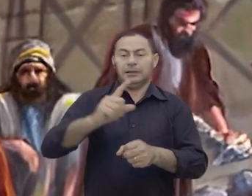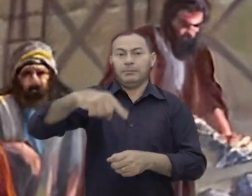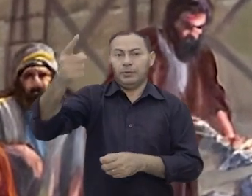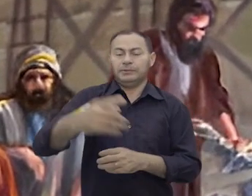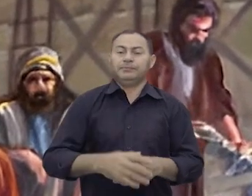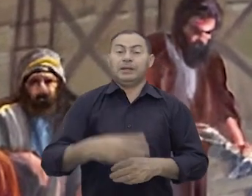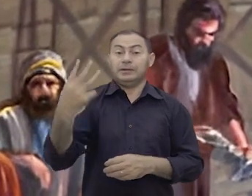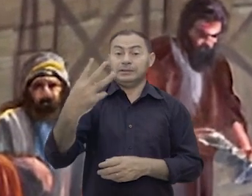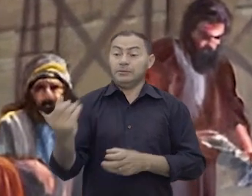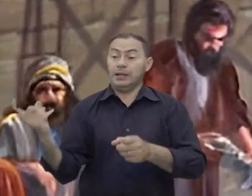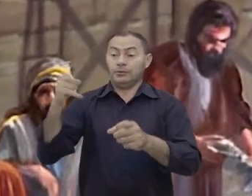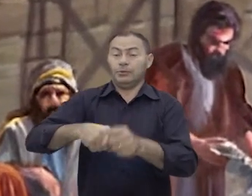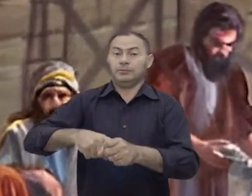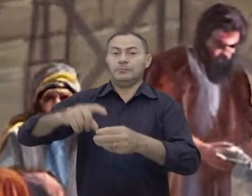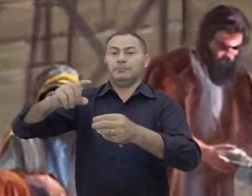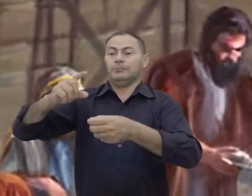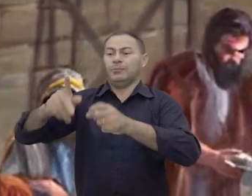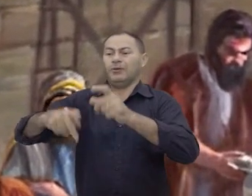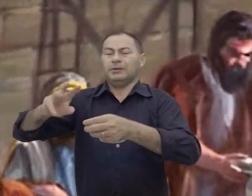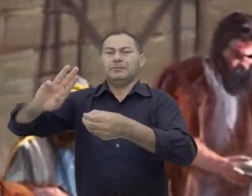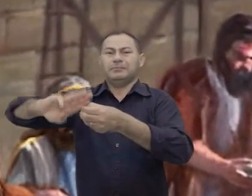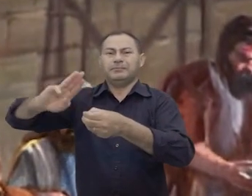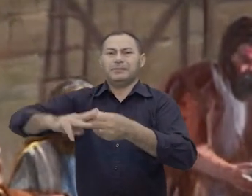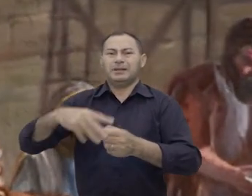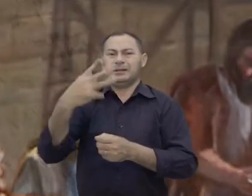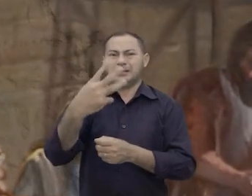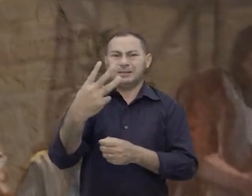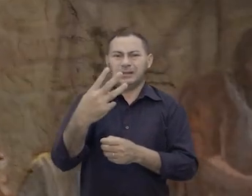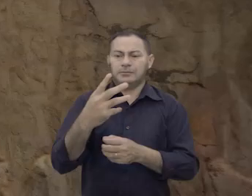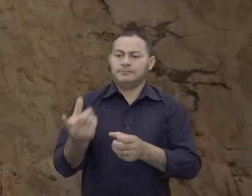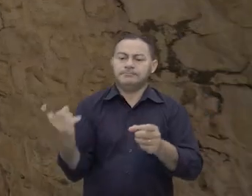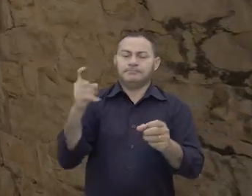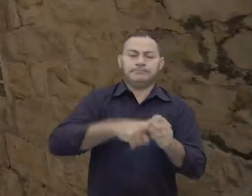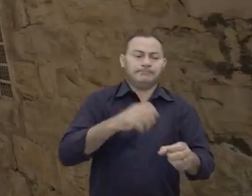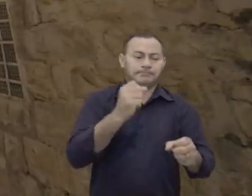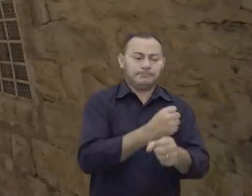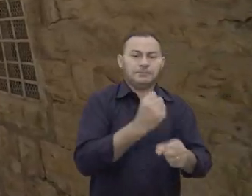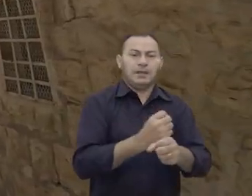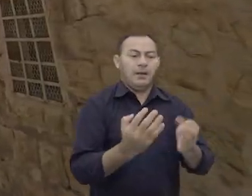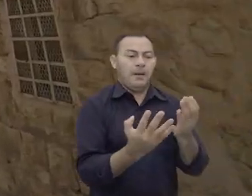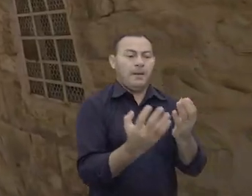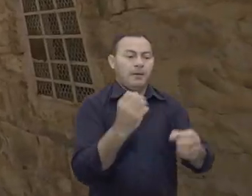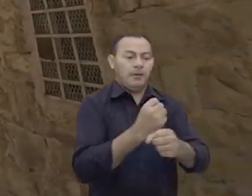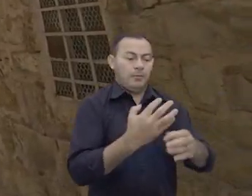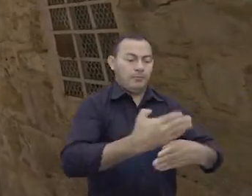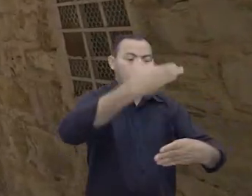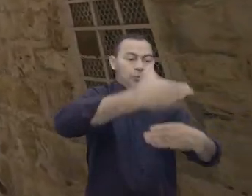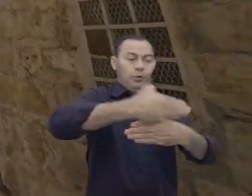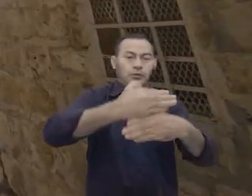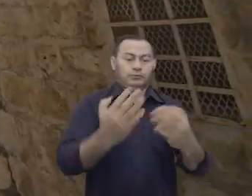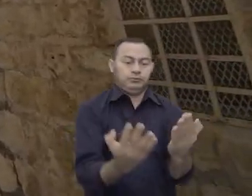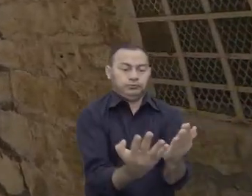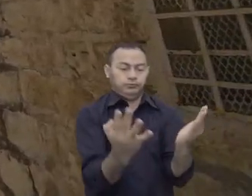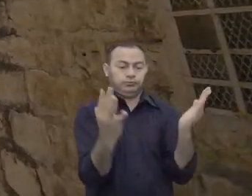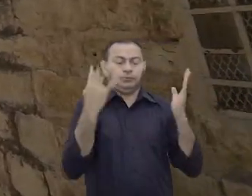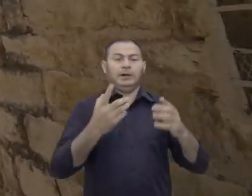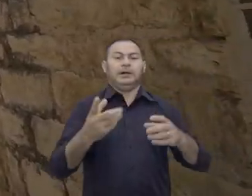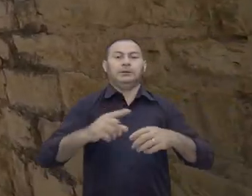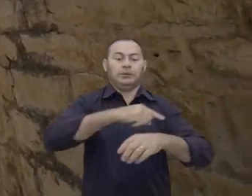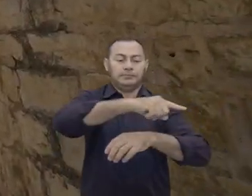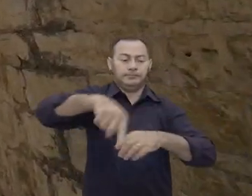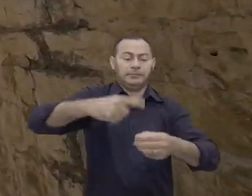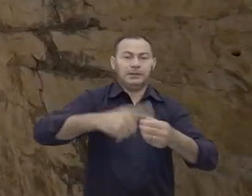segundo. Era o terceiro. O propósito desse terceiro retorno era reconstruir os muros ao redor da cidade